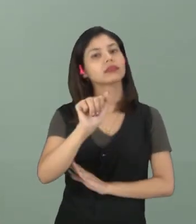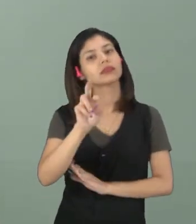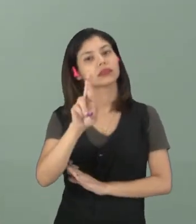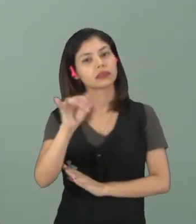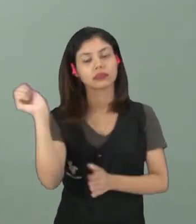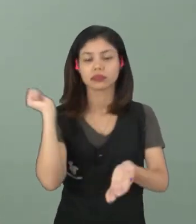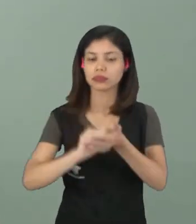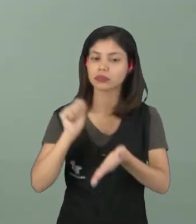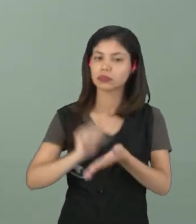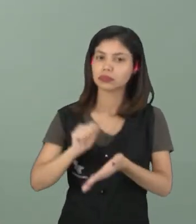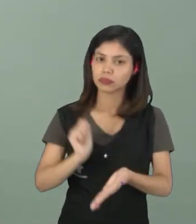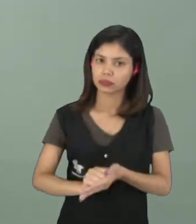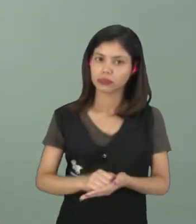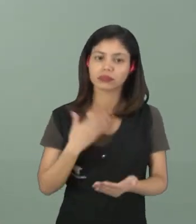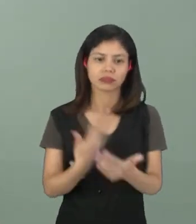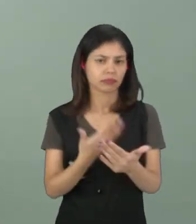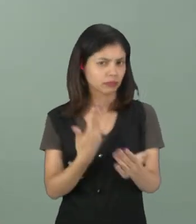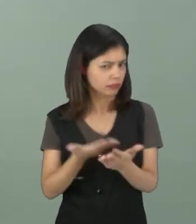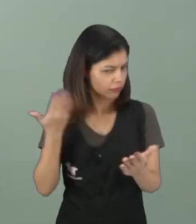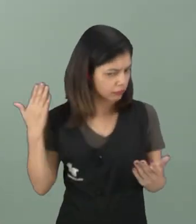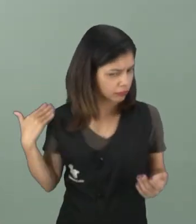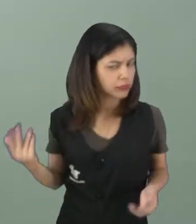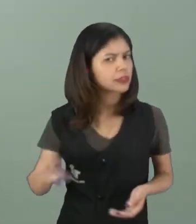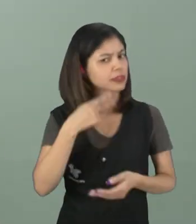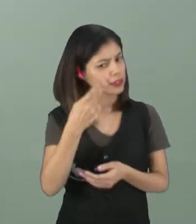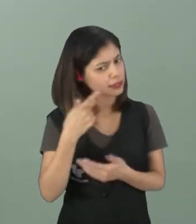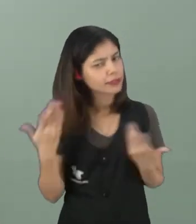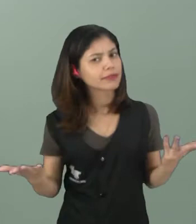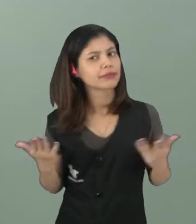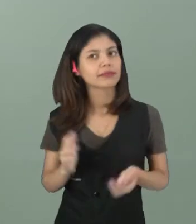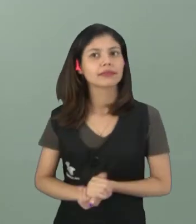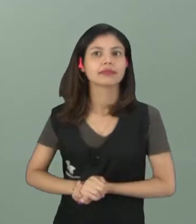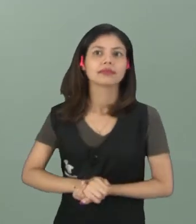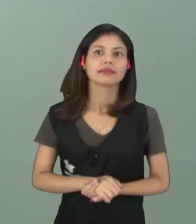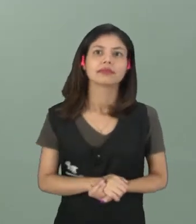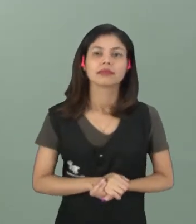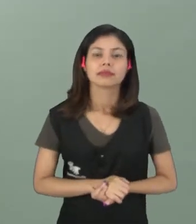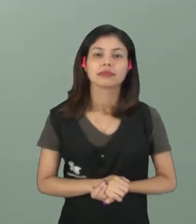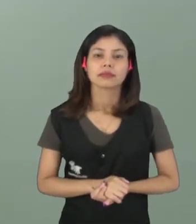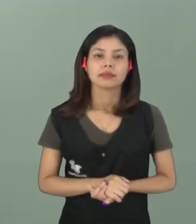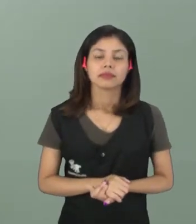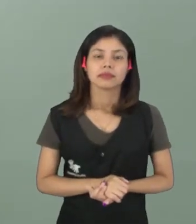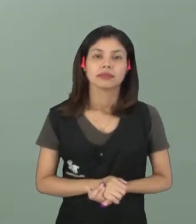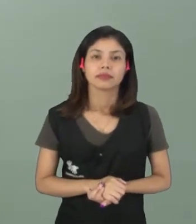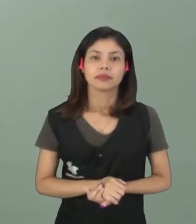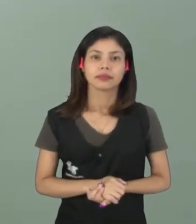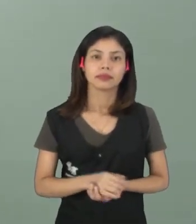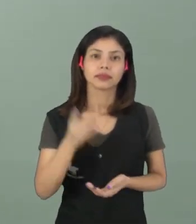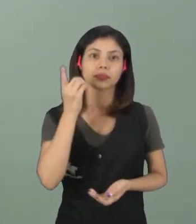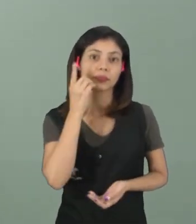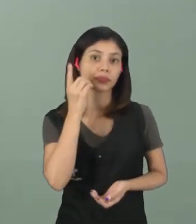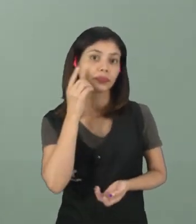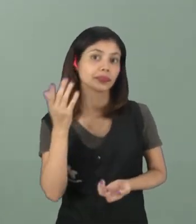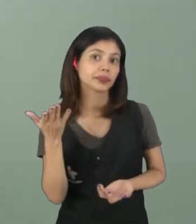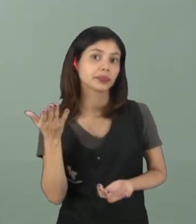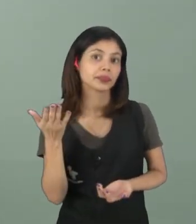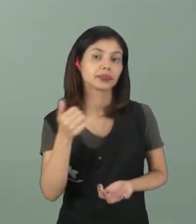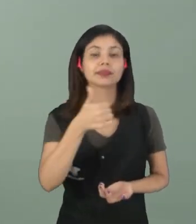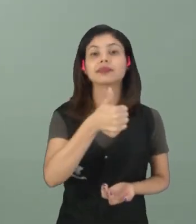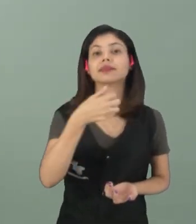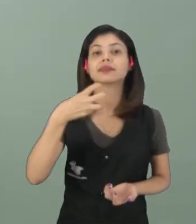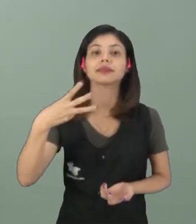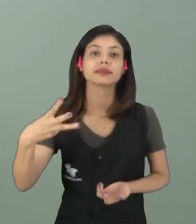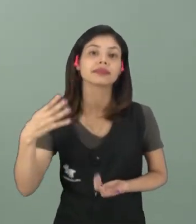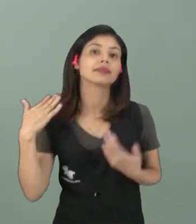ela foi assinada eu falei na outra aula Você lembra um no dia o